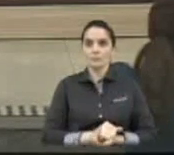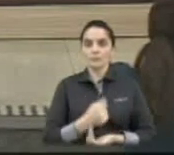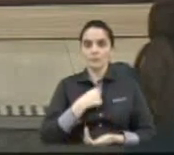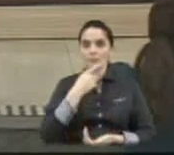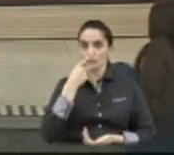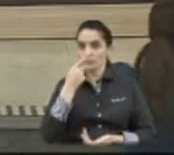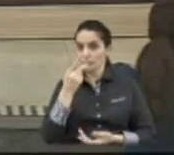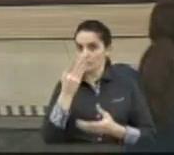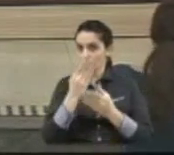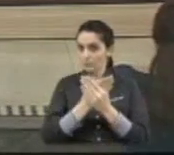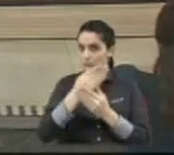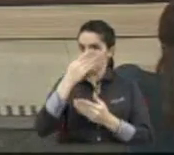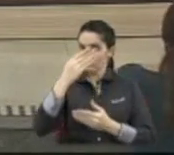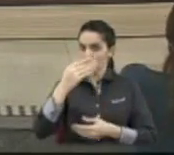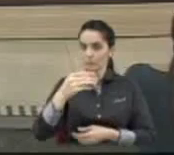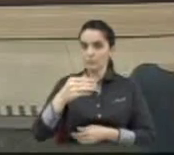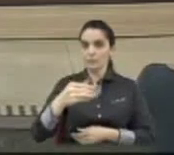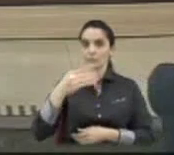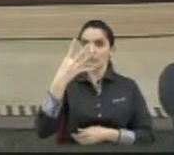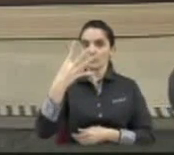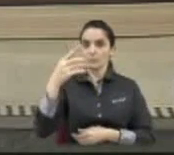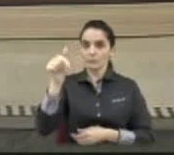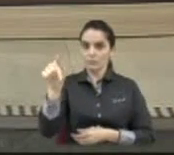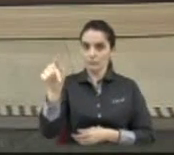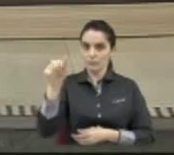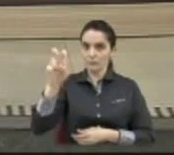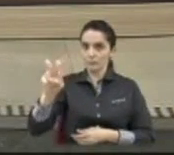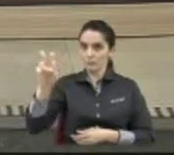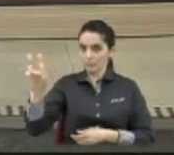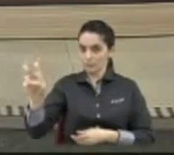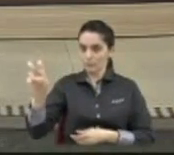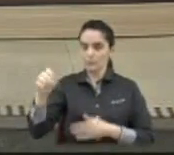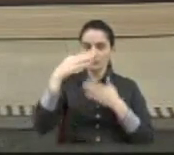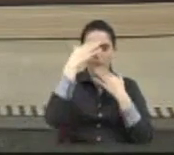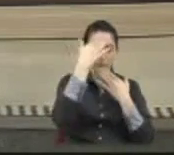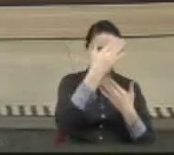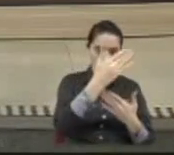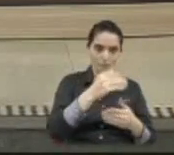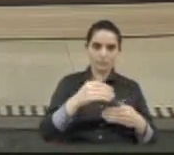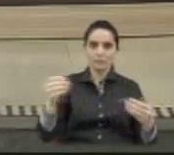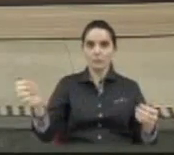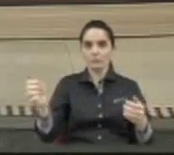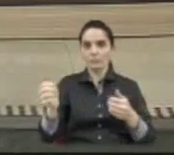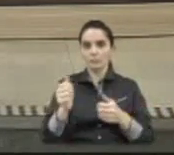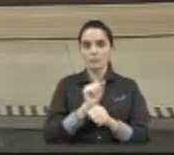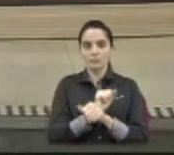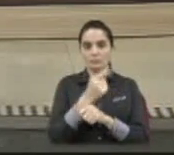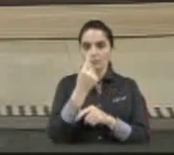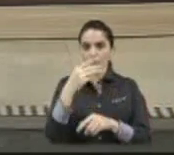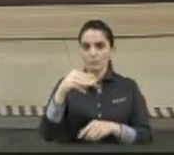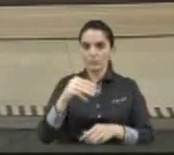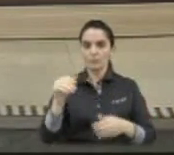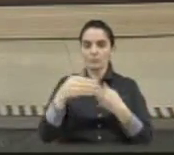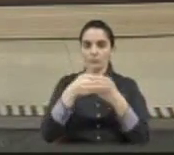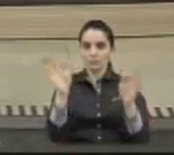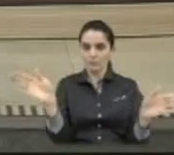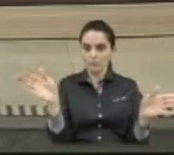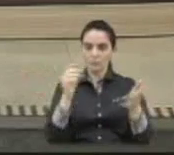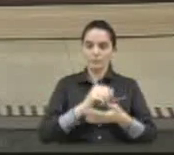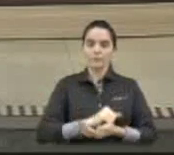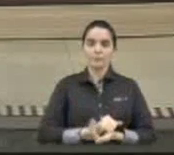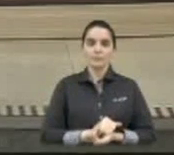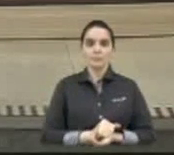protocolo... 4755, isso, de 2015. Muito obrigado. Retirado. Os trabalhos estão suspensos. Os trabalhos estão